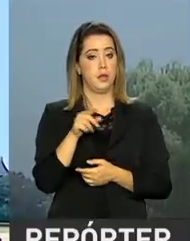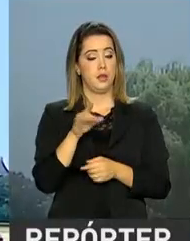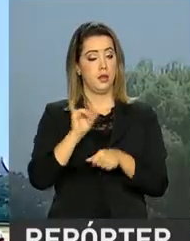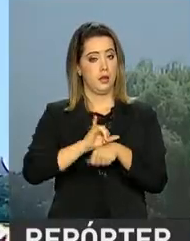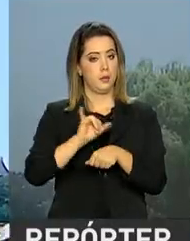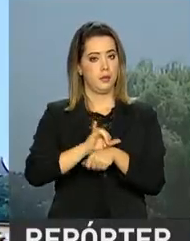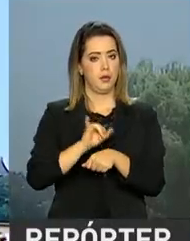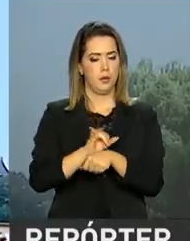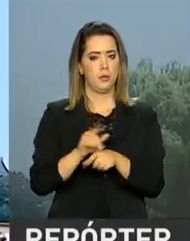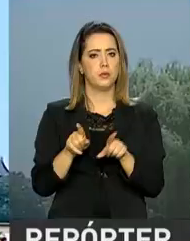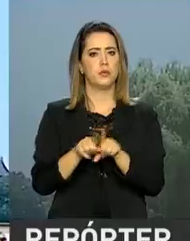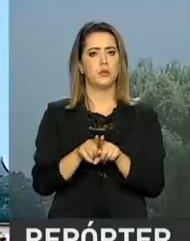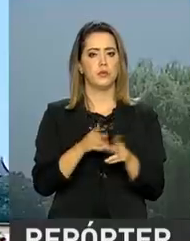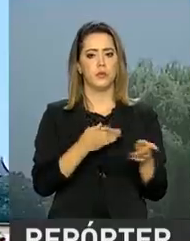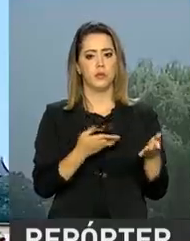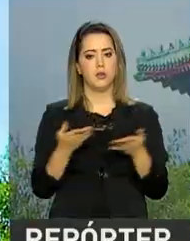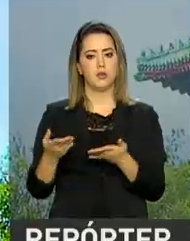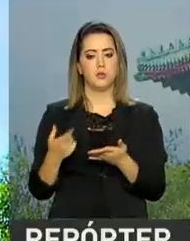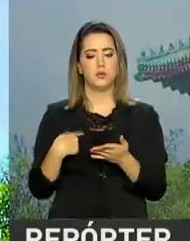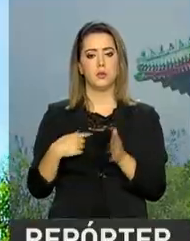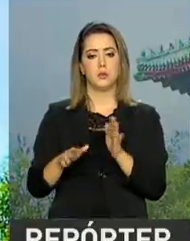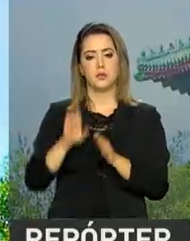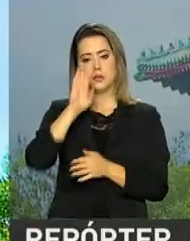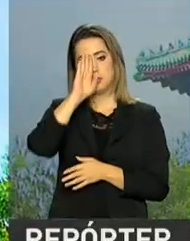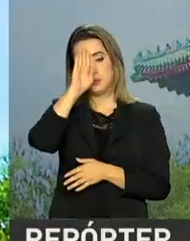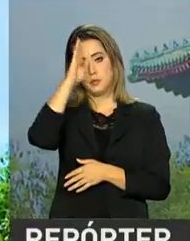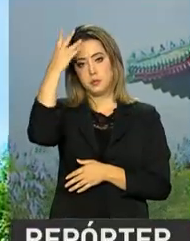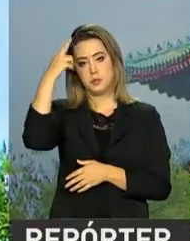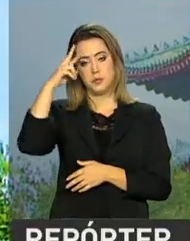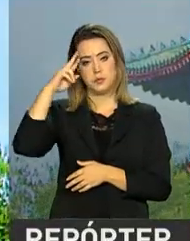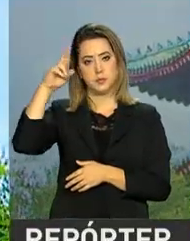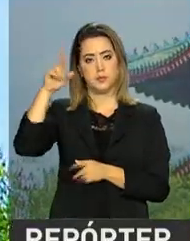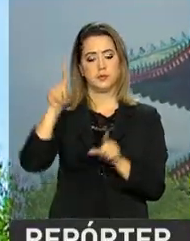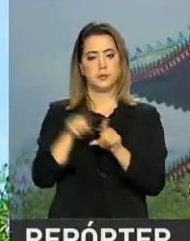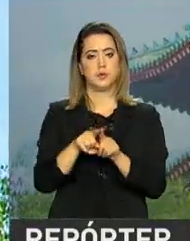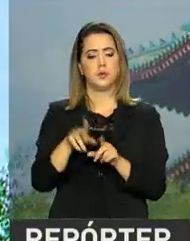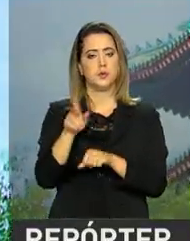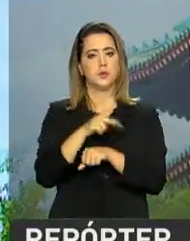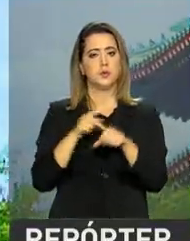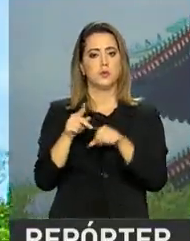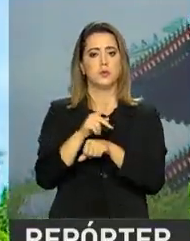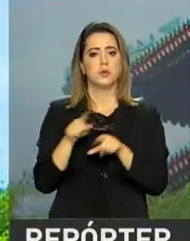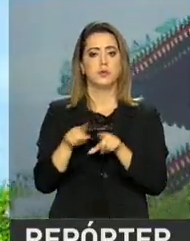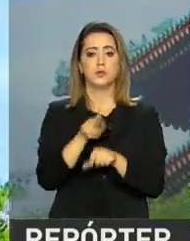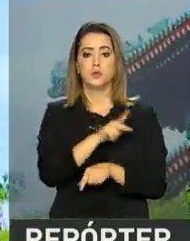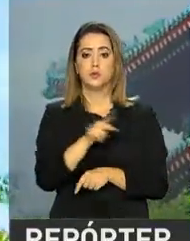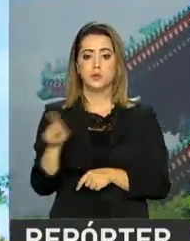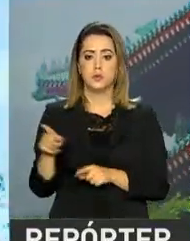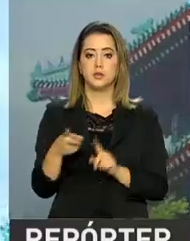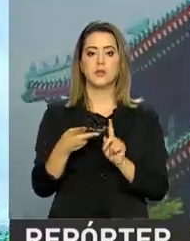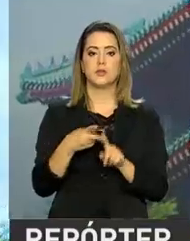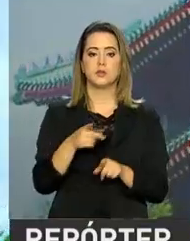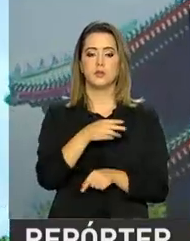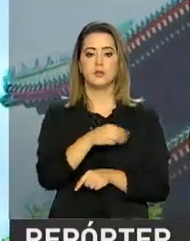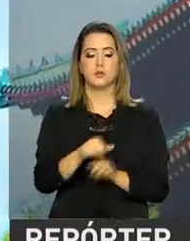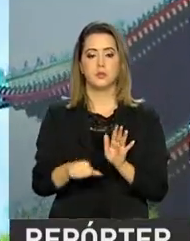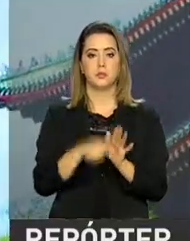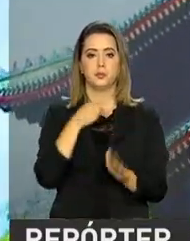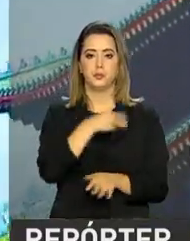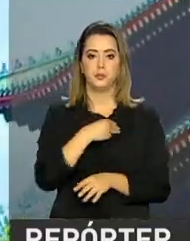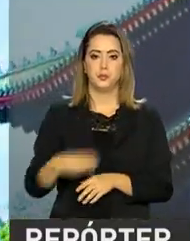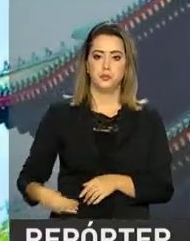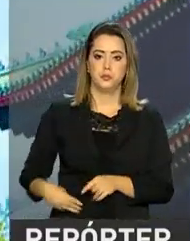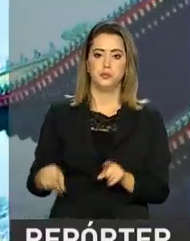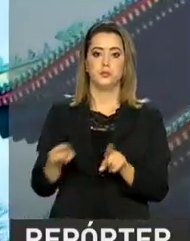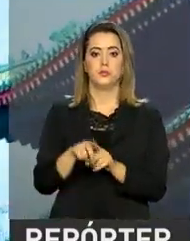o presidente vai ser recebido pelas principais autoridades do país como o presidente eo primeiro ministro está prevista